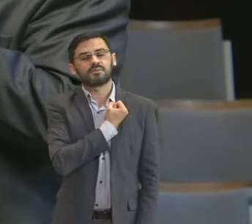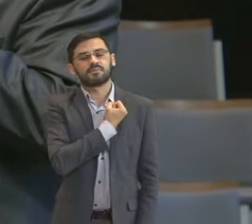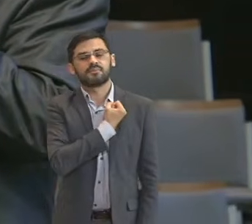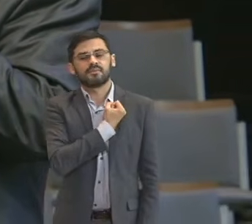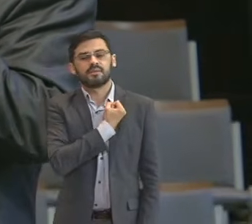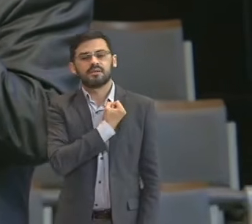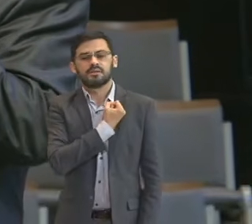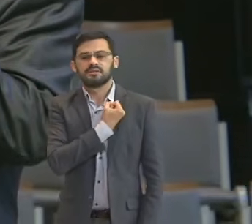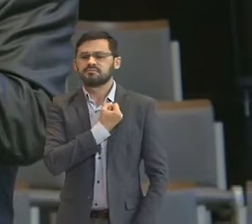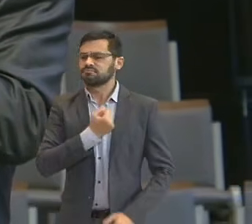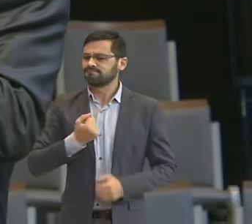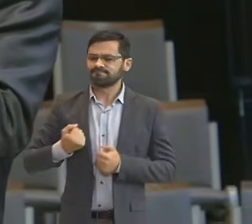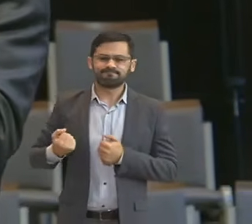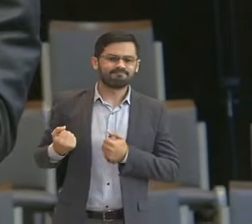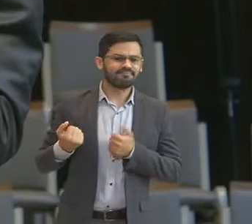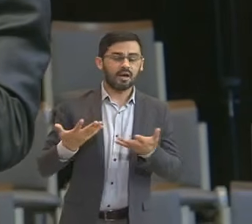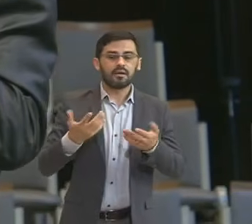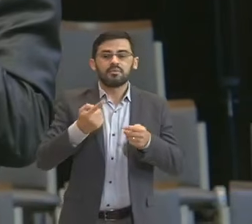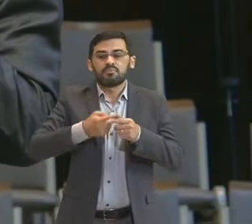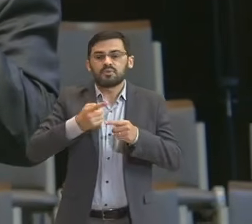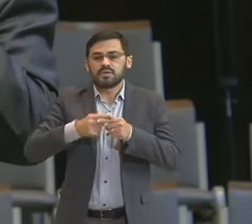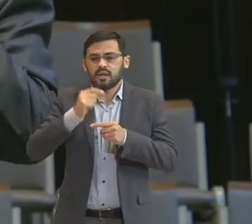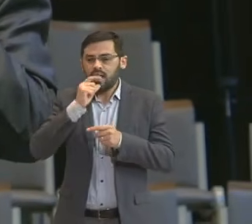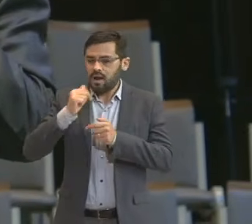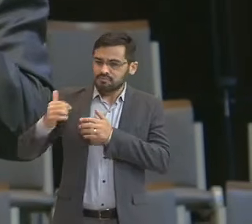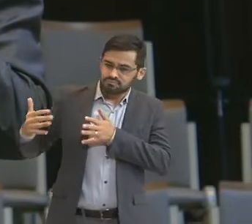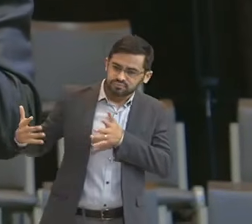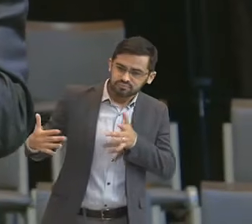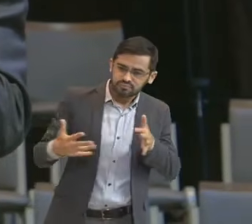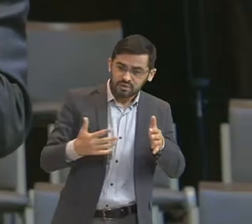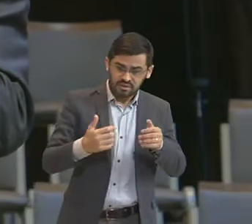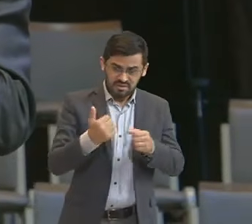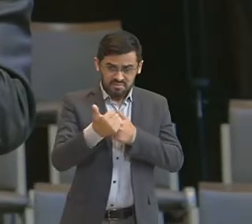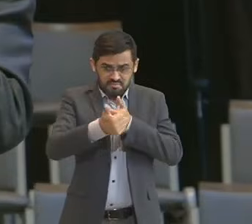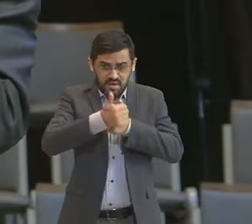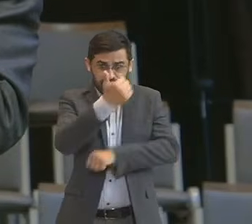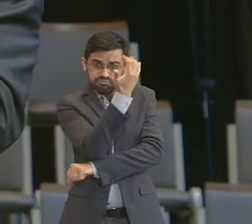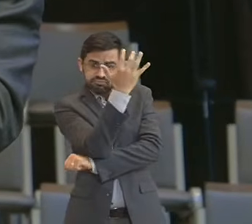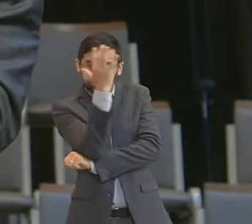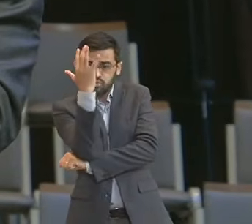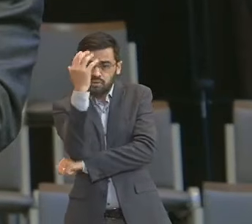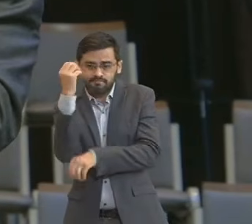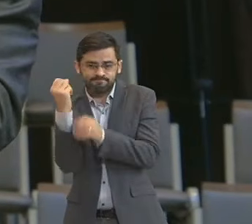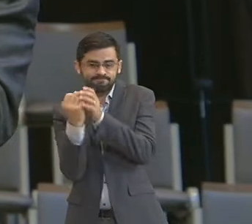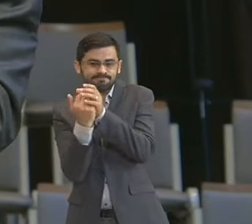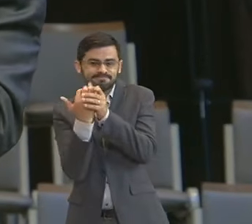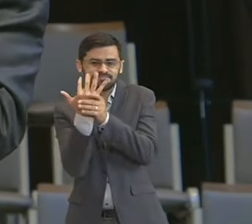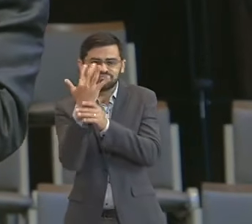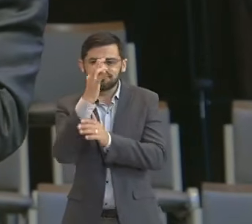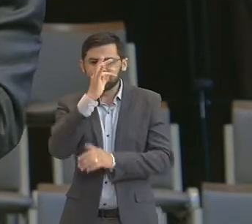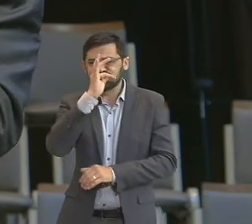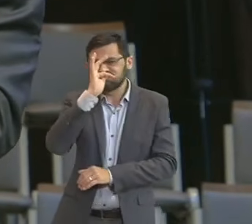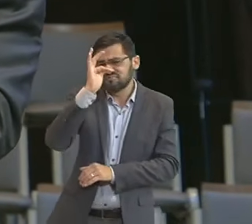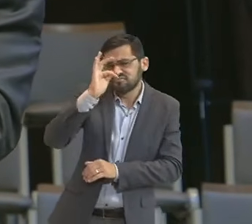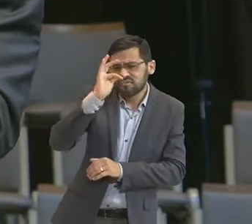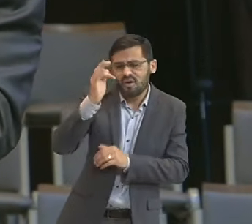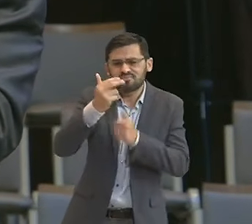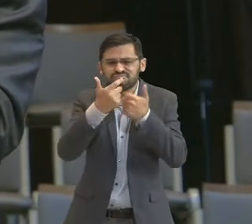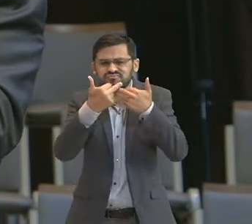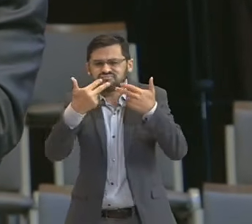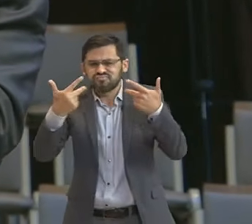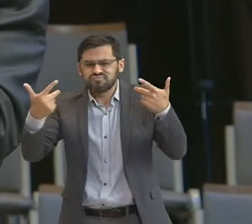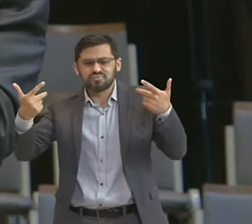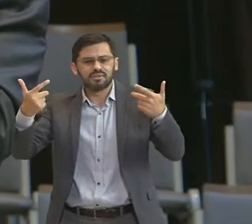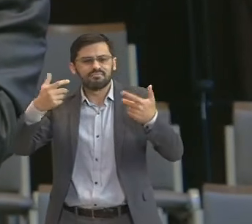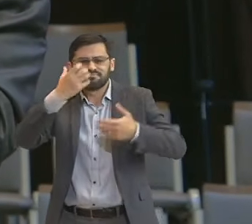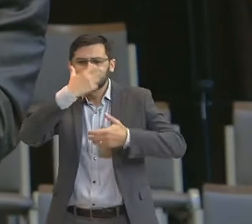ele leva produtividade, porque as árvores que estão em volta desse rio estão sendo abençoadas por